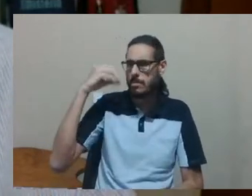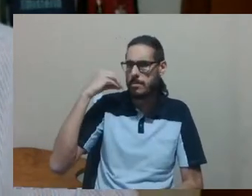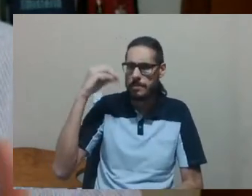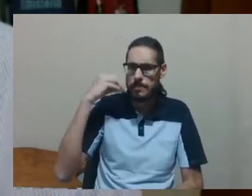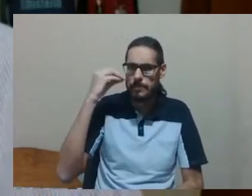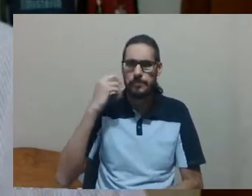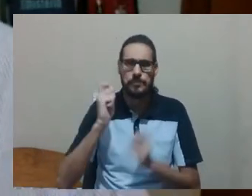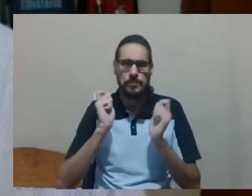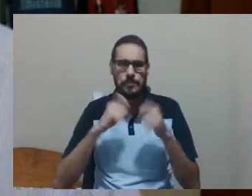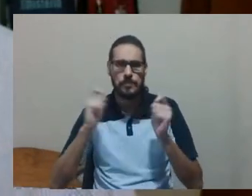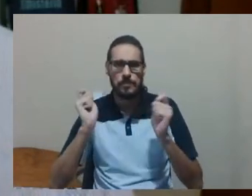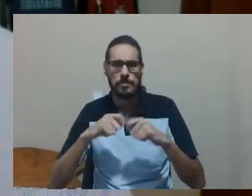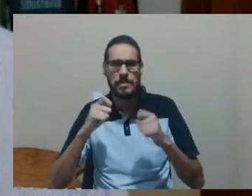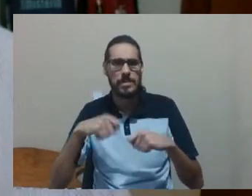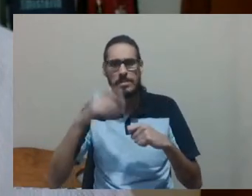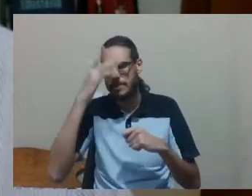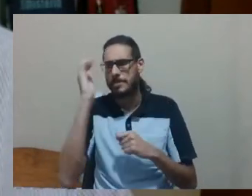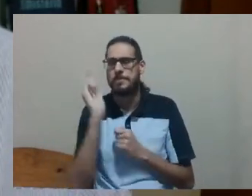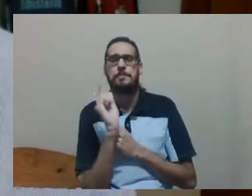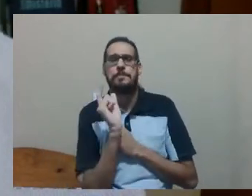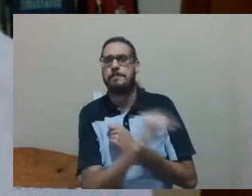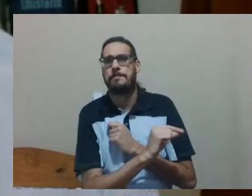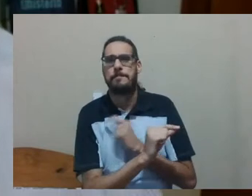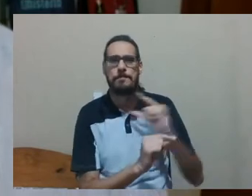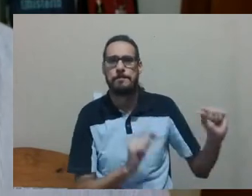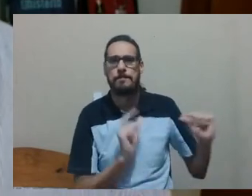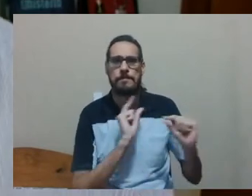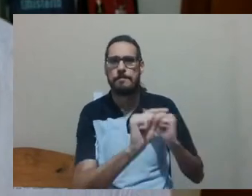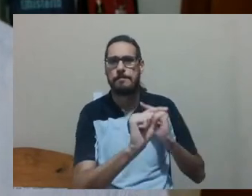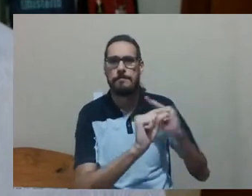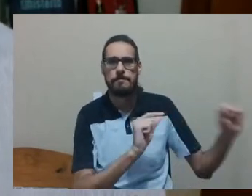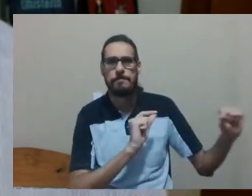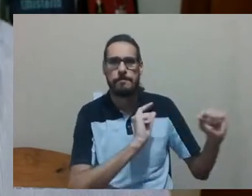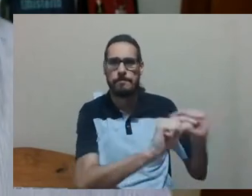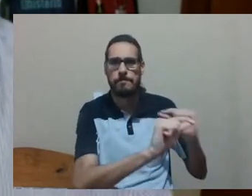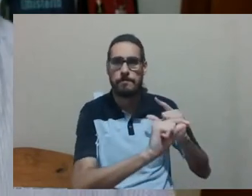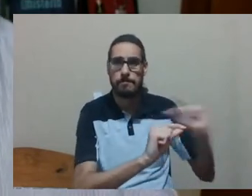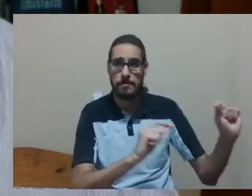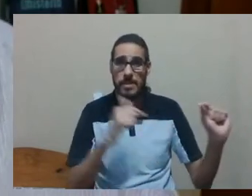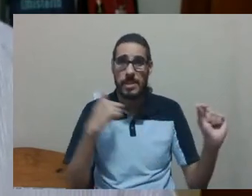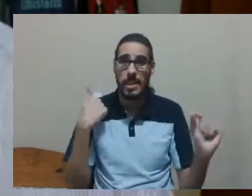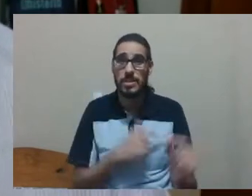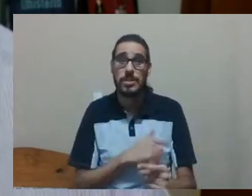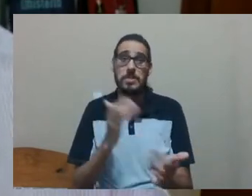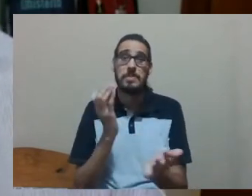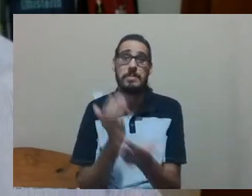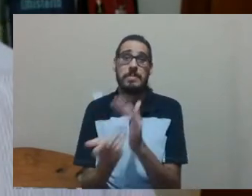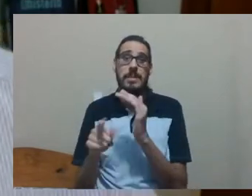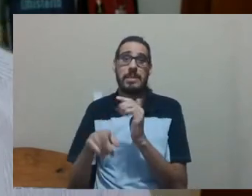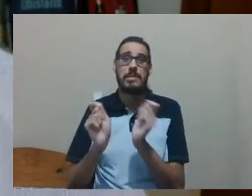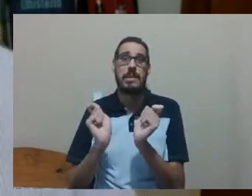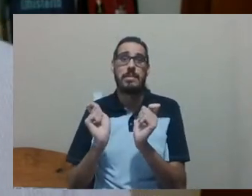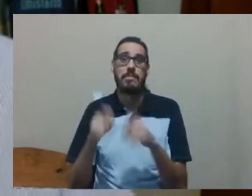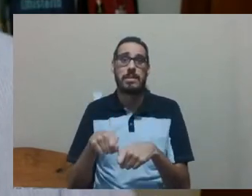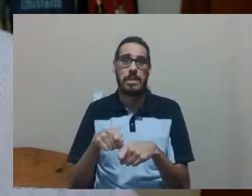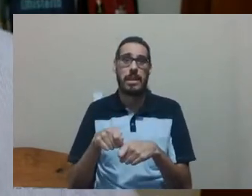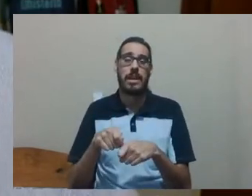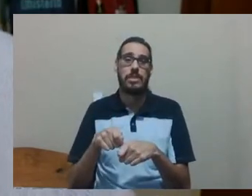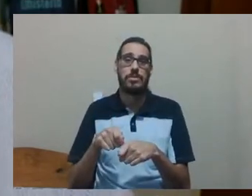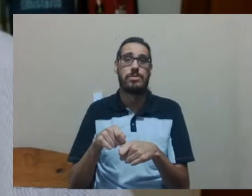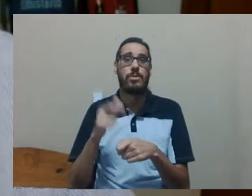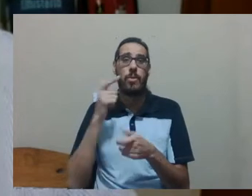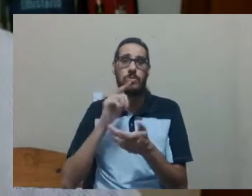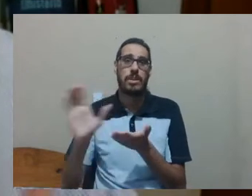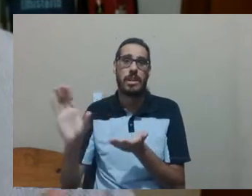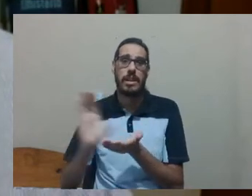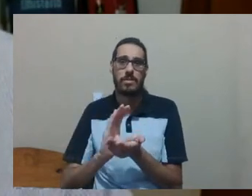capacitação, acabaram indo embora da fundação. E aí a gente perdeu muito dessa capacidade de conseguir recursos. Muitas